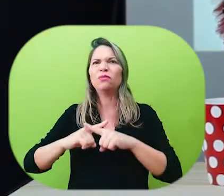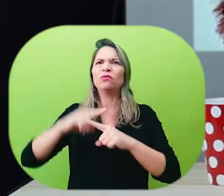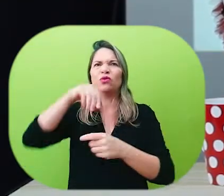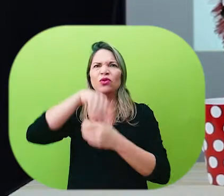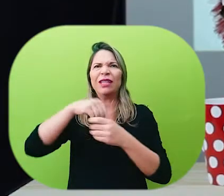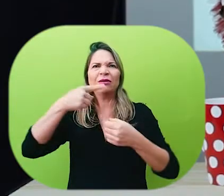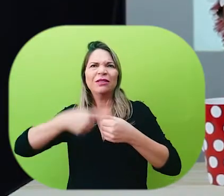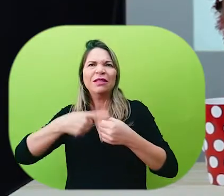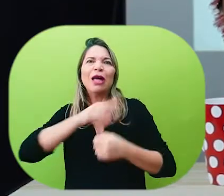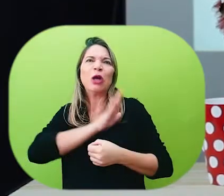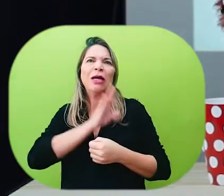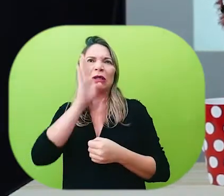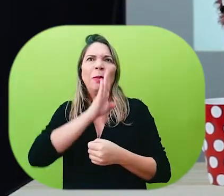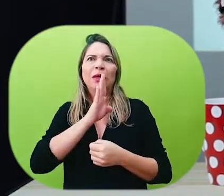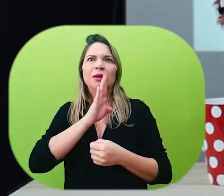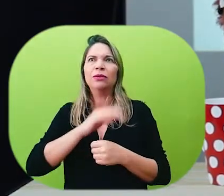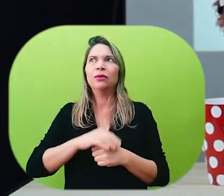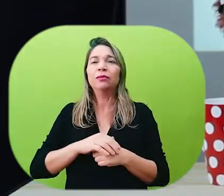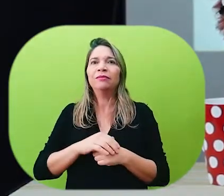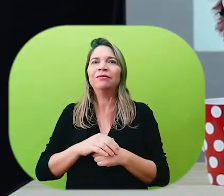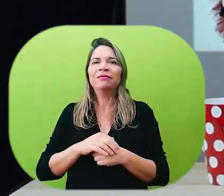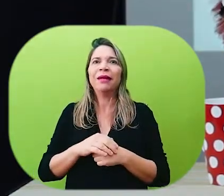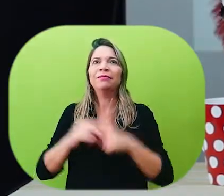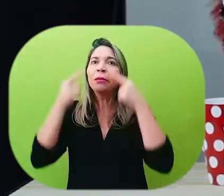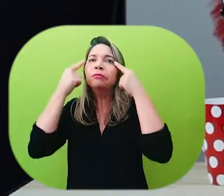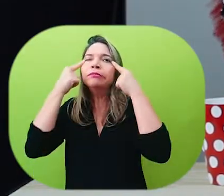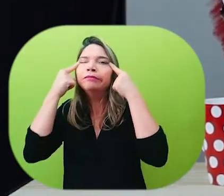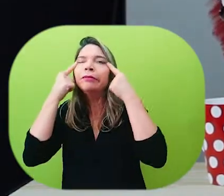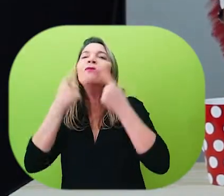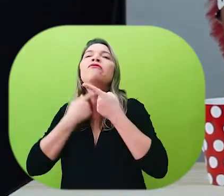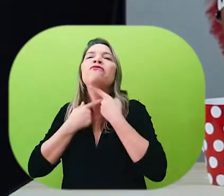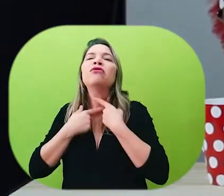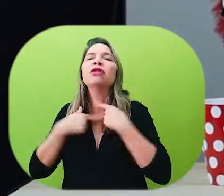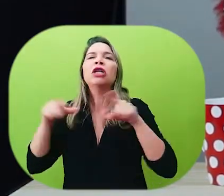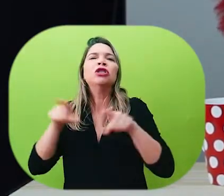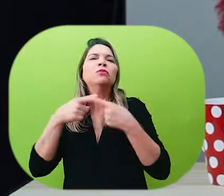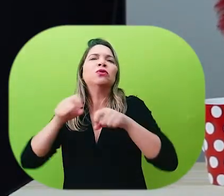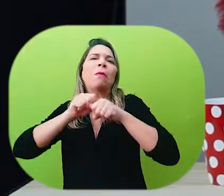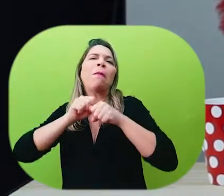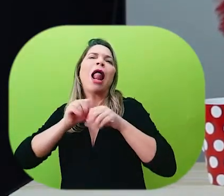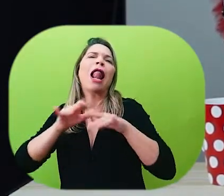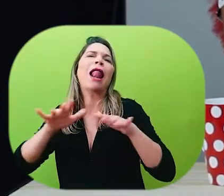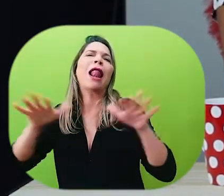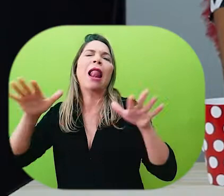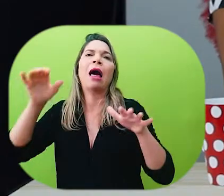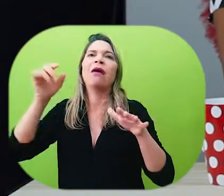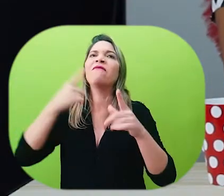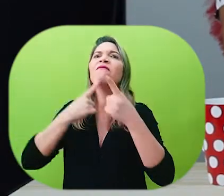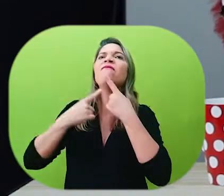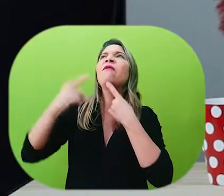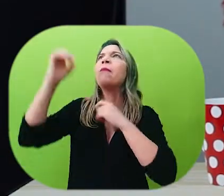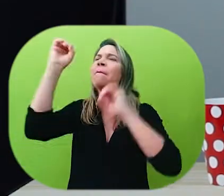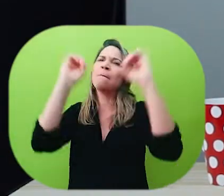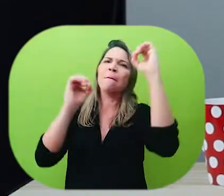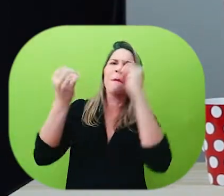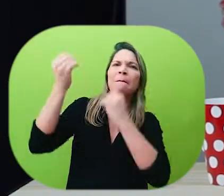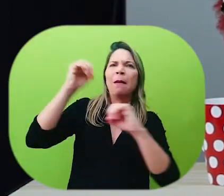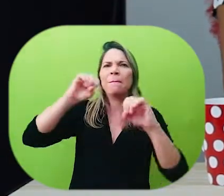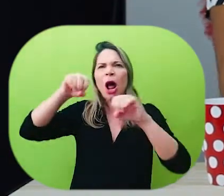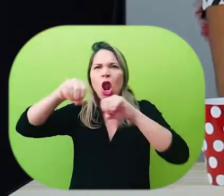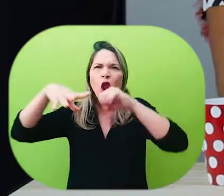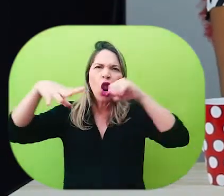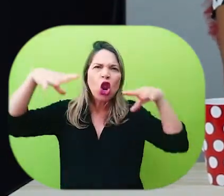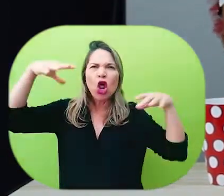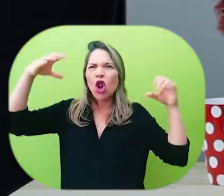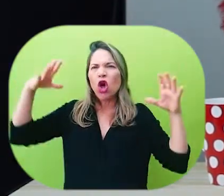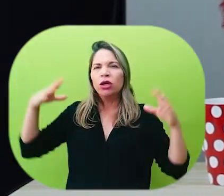disputa virulenta urbana no coração do Brasil. Paraná Nipônico busca ampliar os limites musicais e meteoros vermelhos voltam